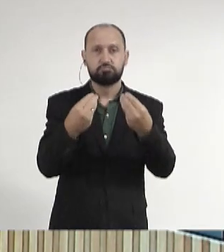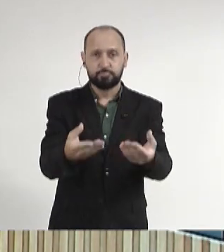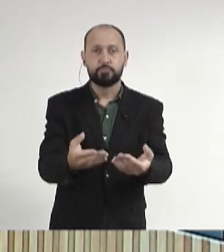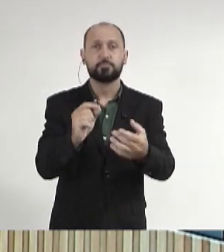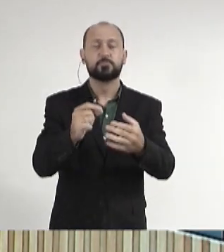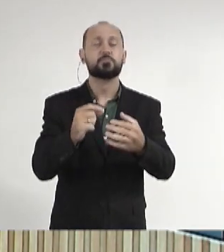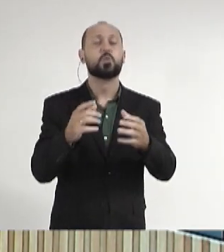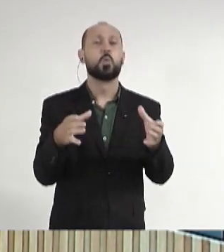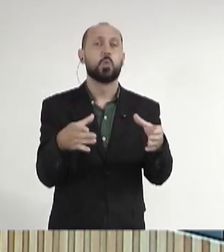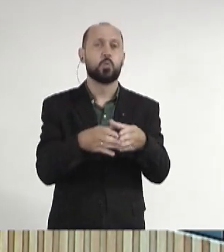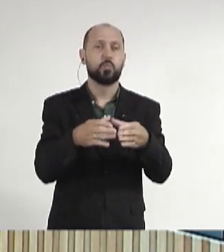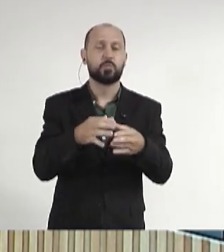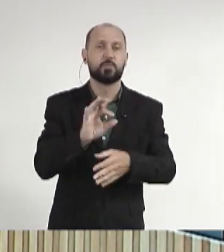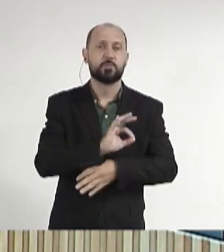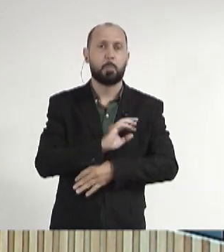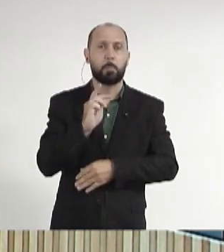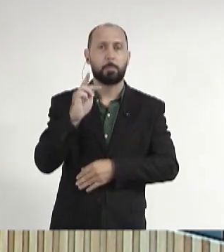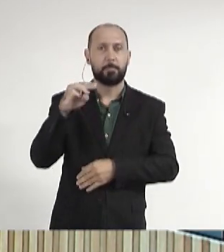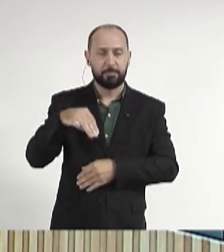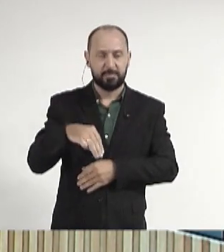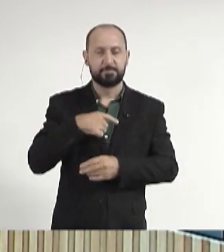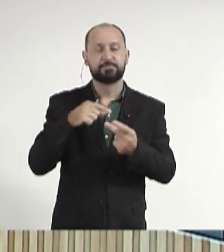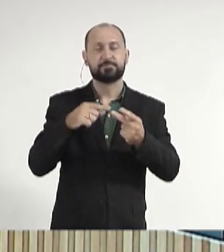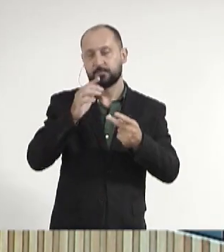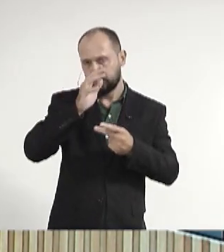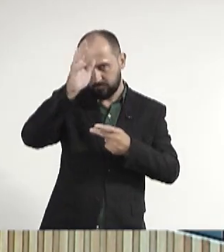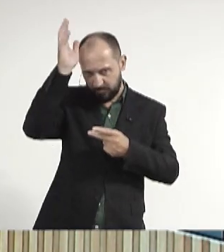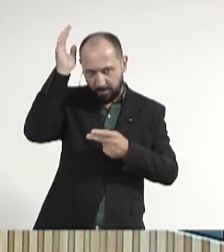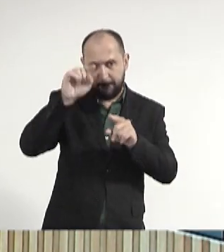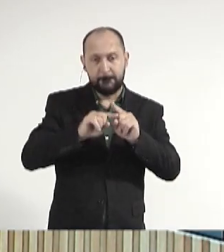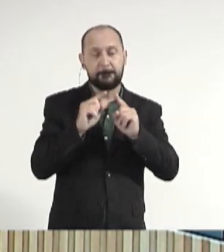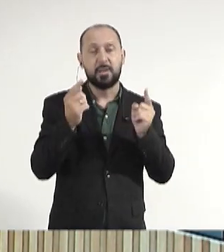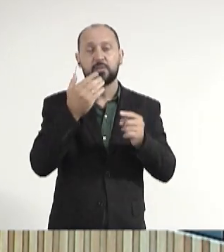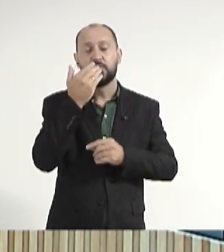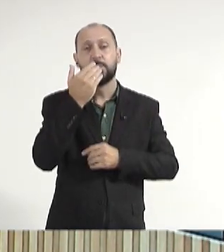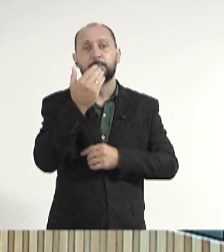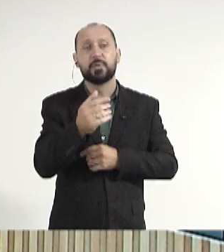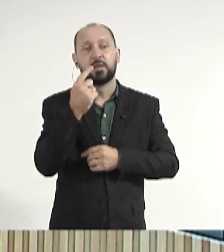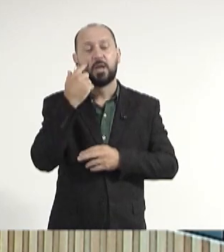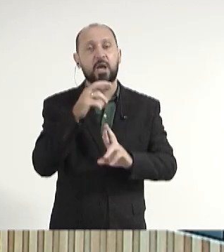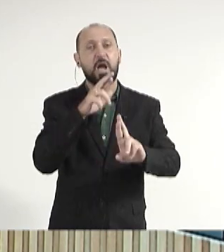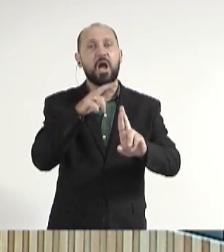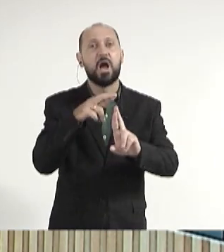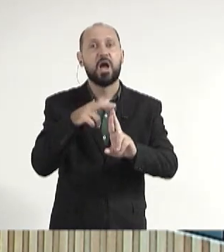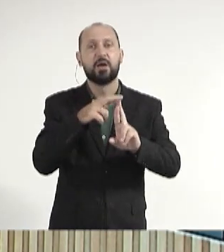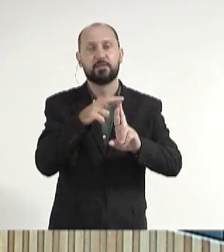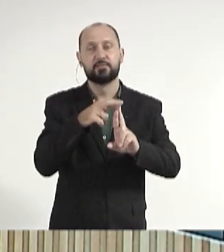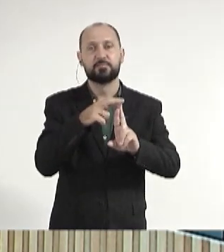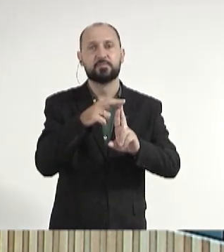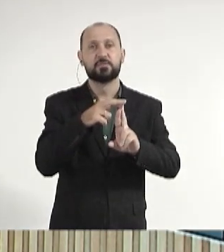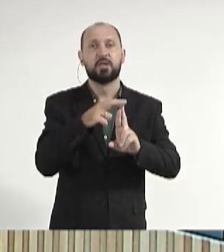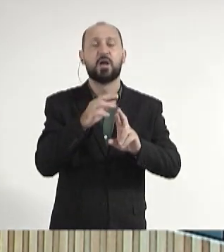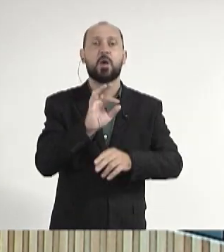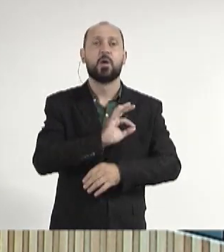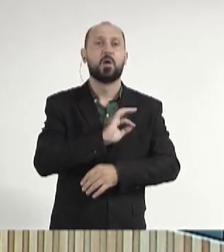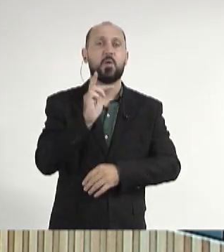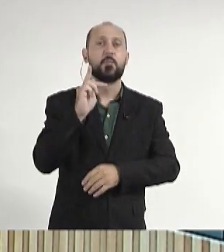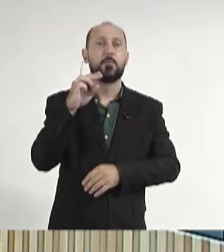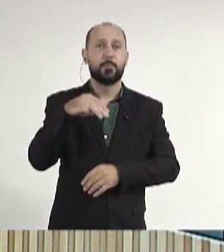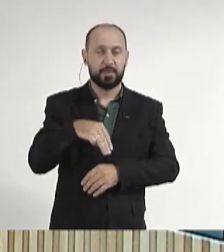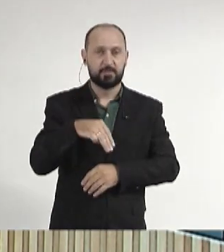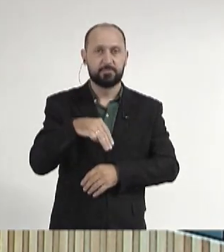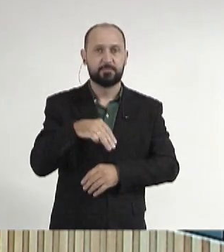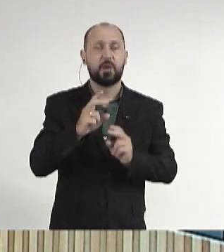com relação ao efetivo da Polícia Militar e dos bombeiros também, mas então PLC se referindo aos policiais